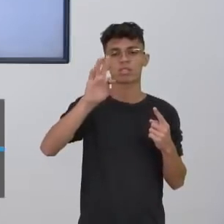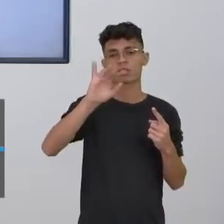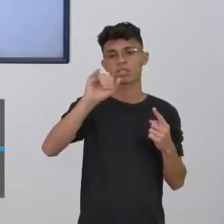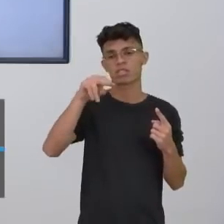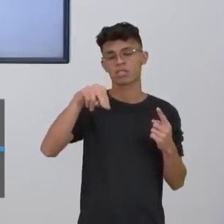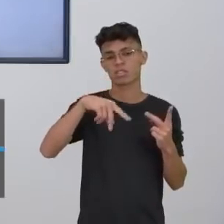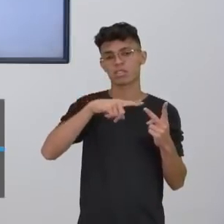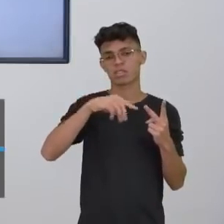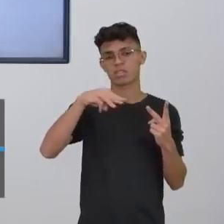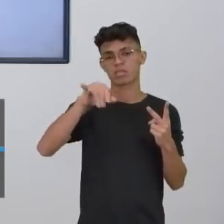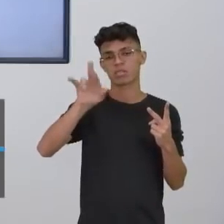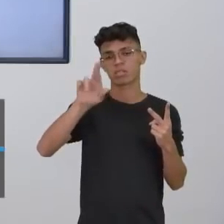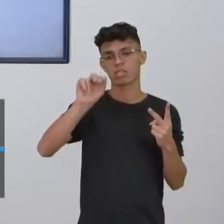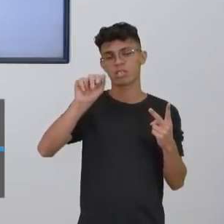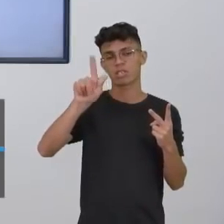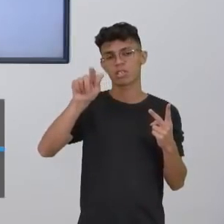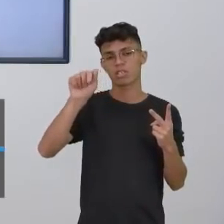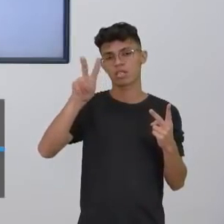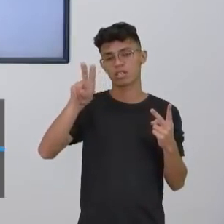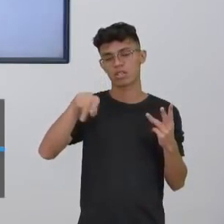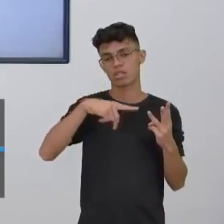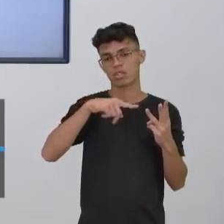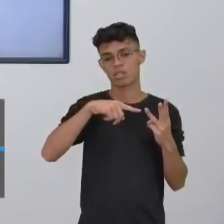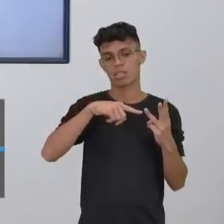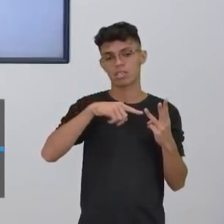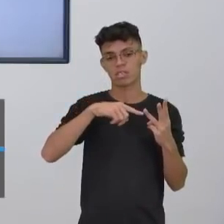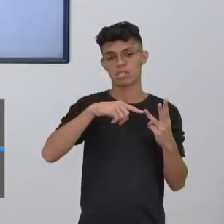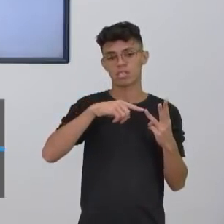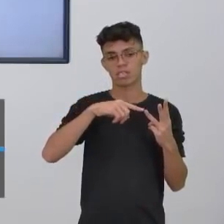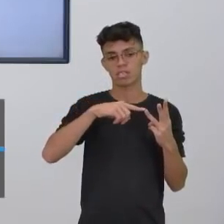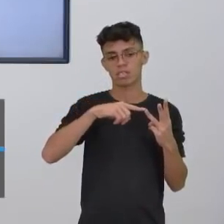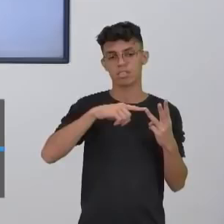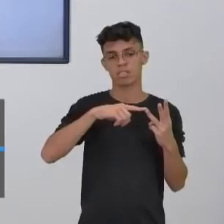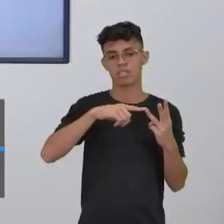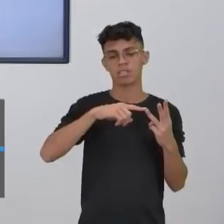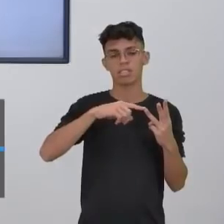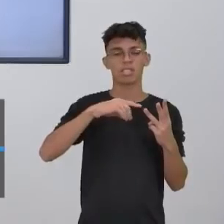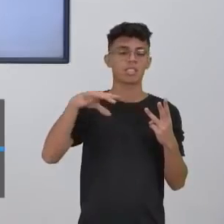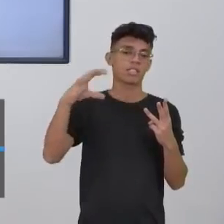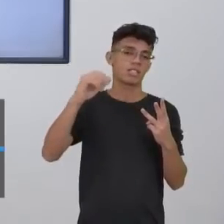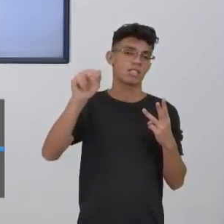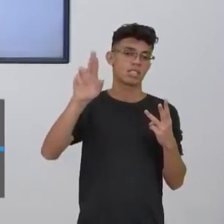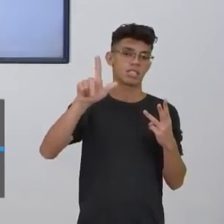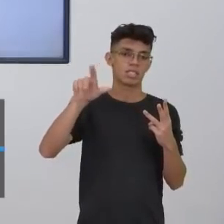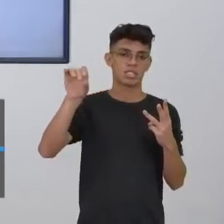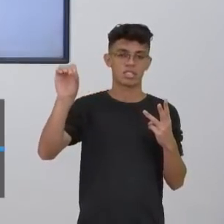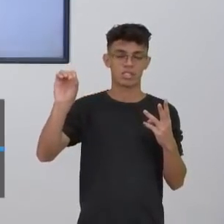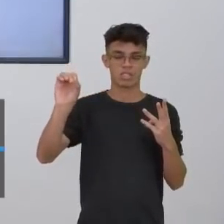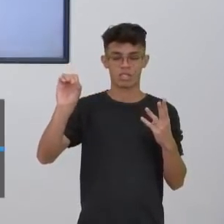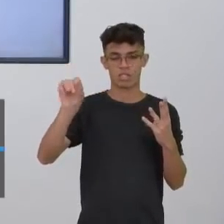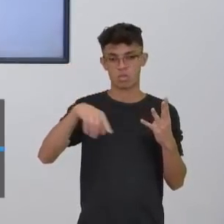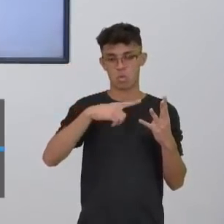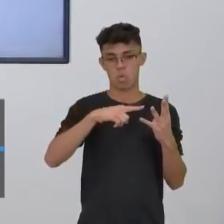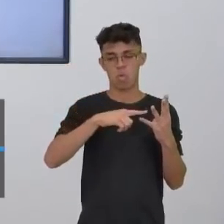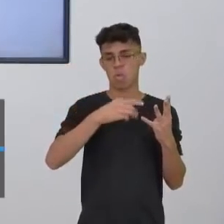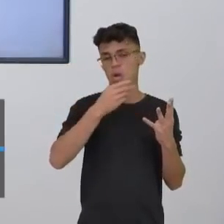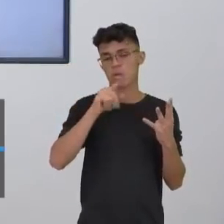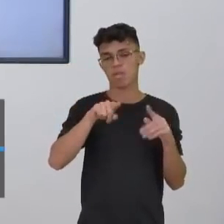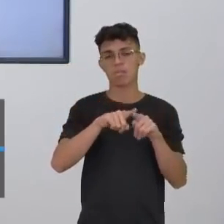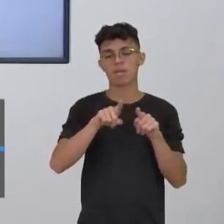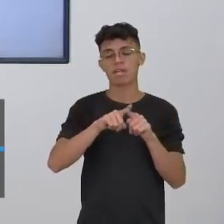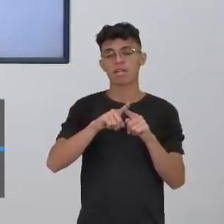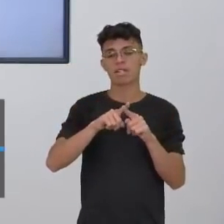Drauzio e Camargo, por isso a sigla é MMDC. Né? Então, eles foram mortos em um protesto que estava